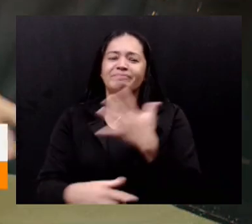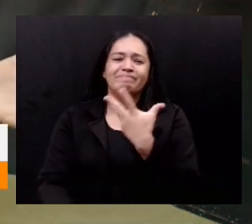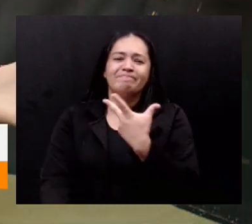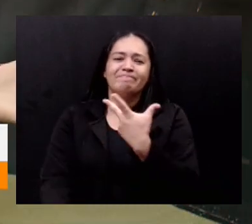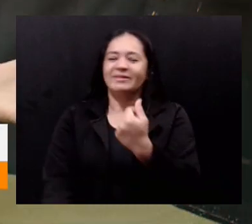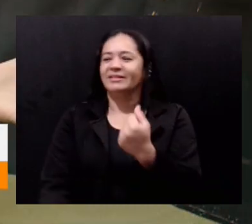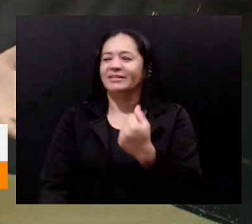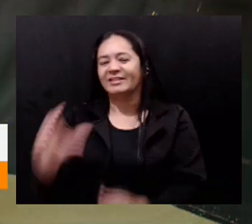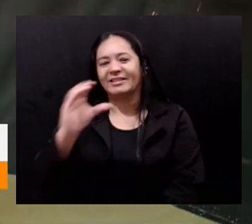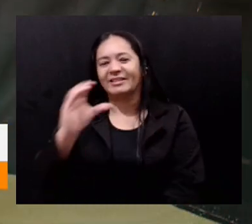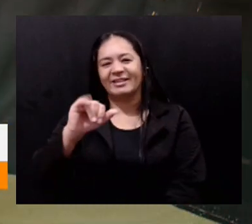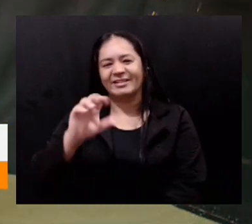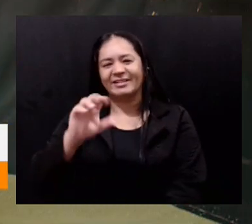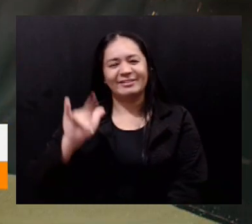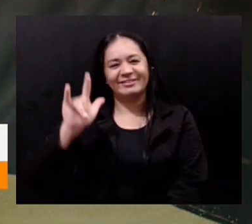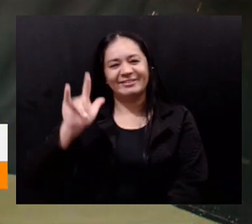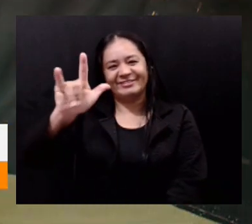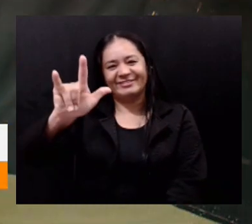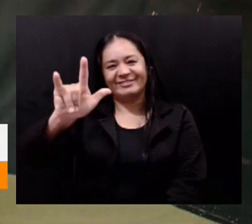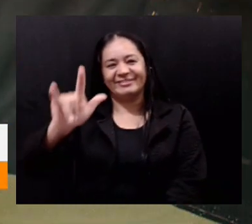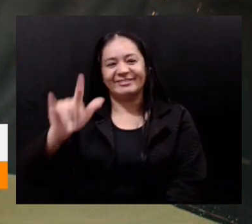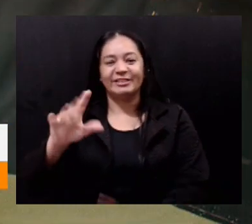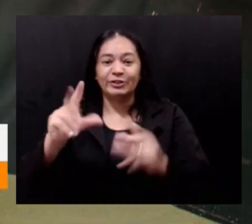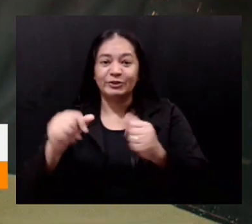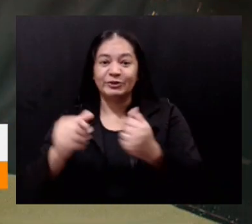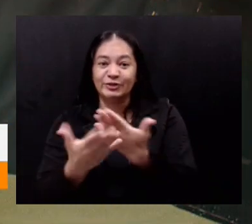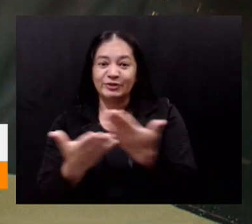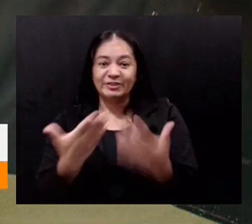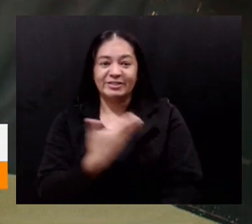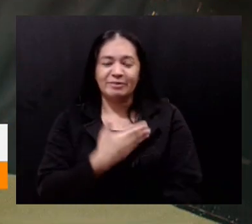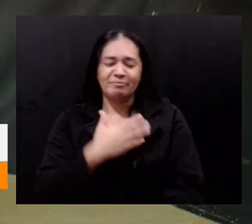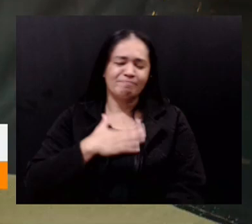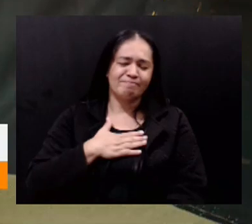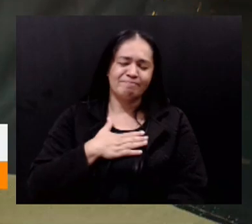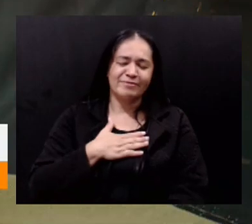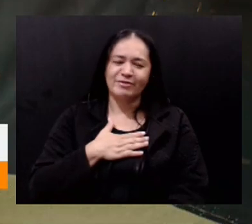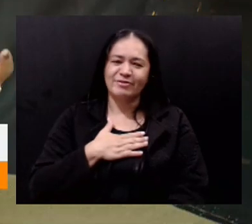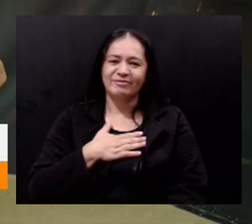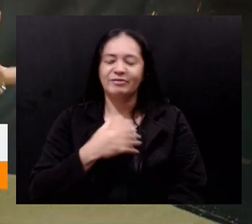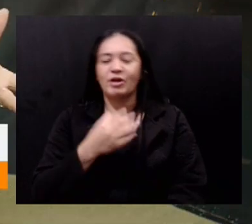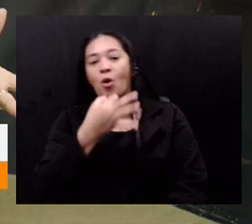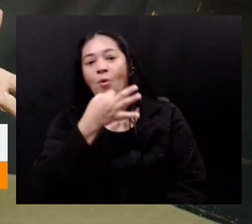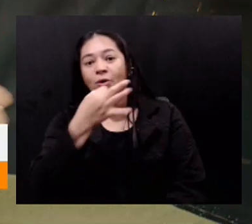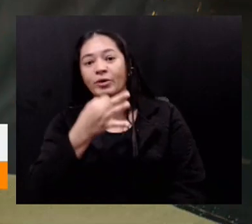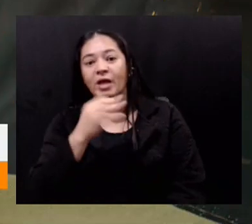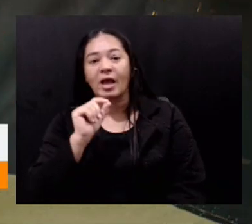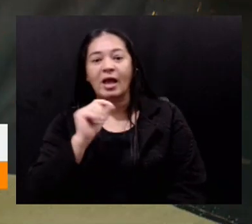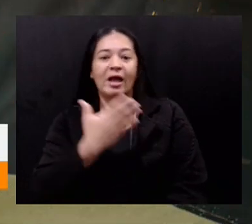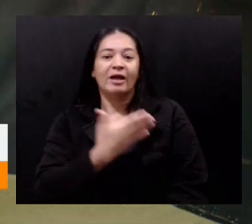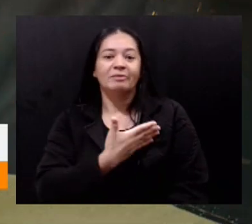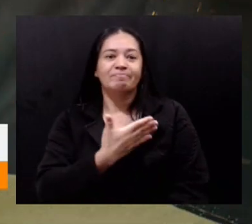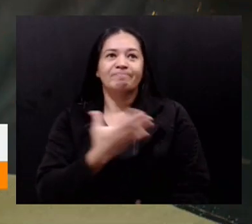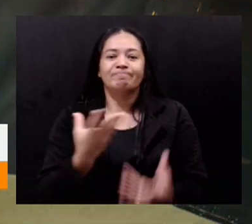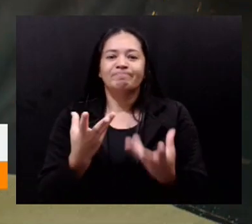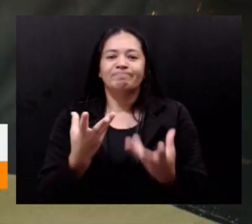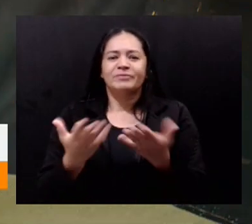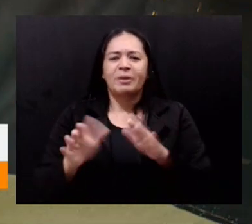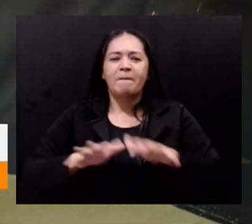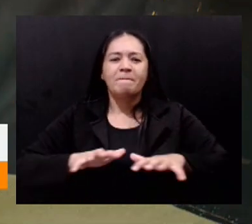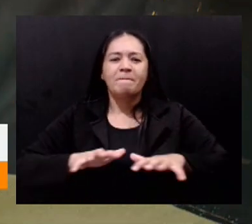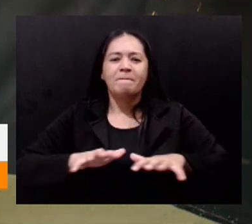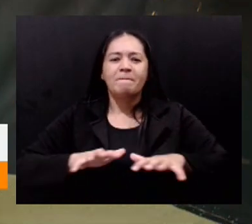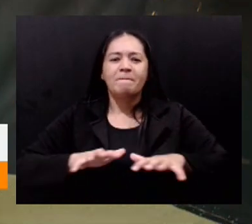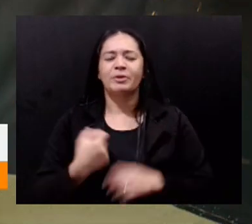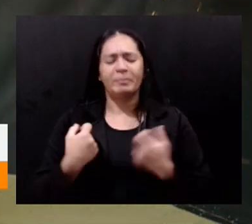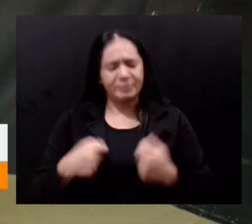amo! E a todos meus amigos, né, meus colegas, meus amigos, eu acho que a amizade é algo que move e a gente precisa, assim,